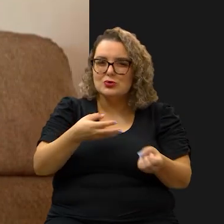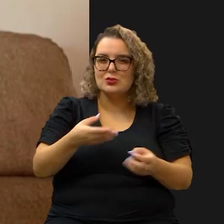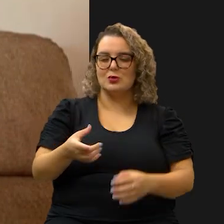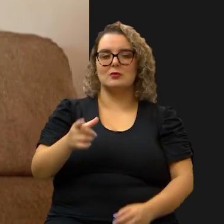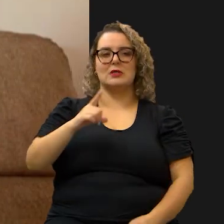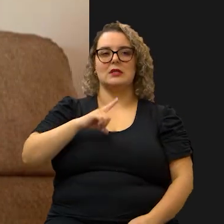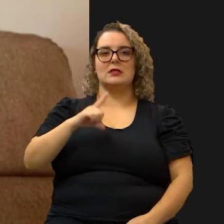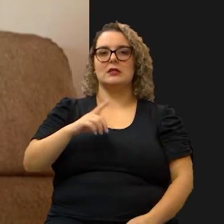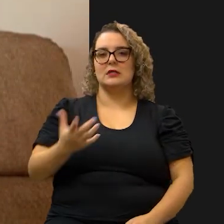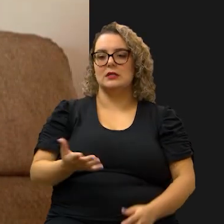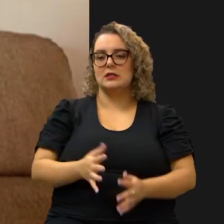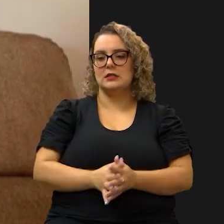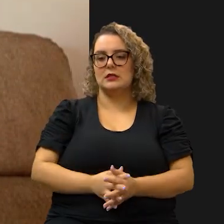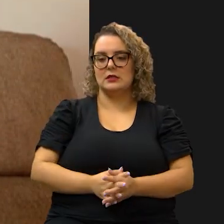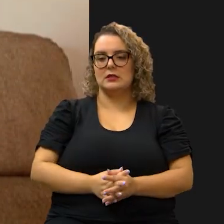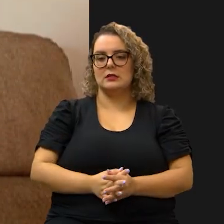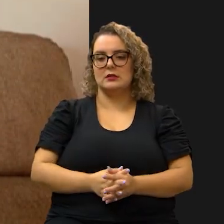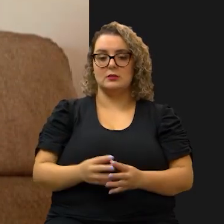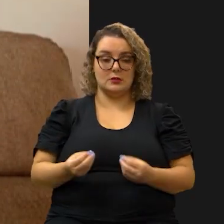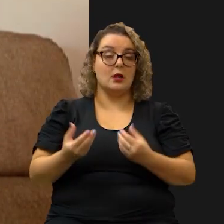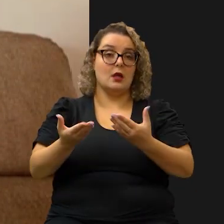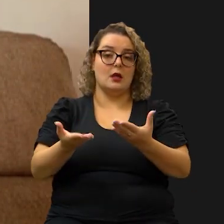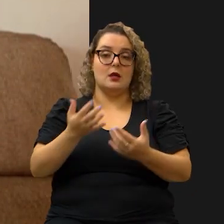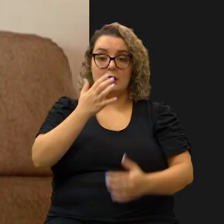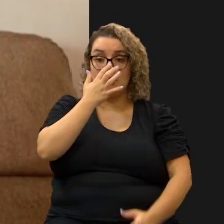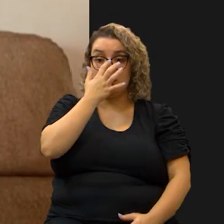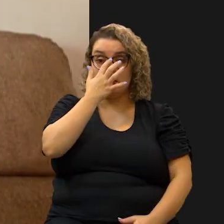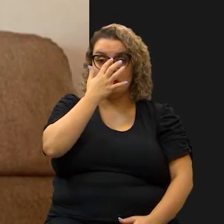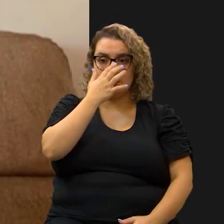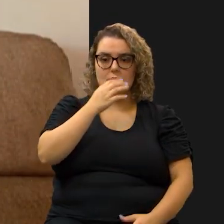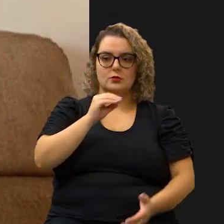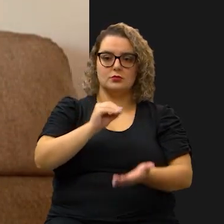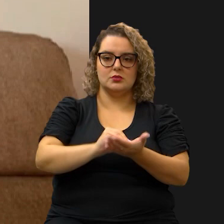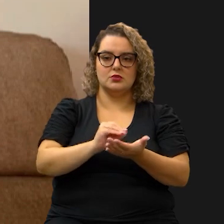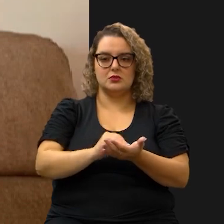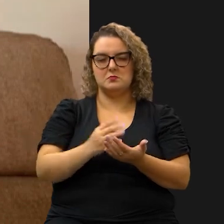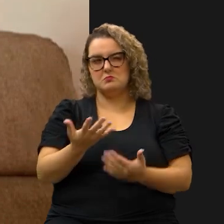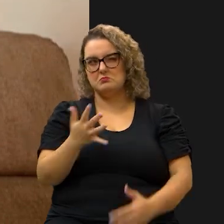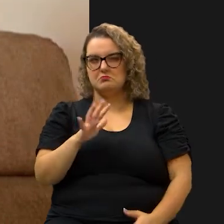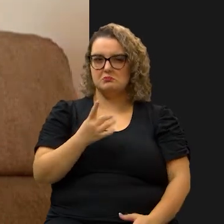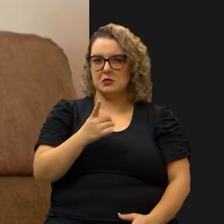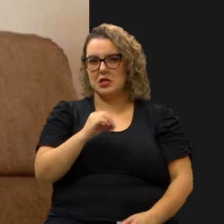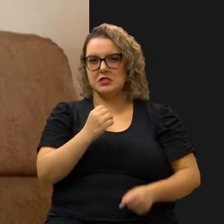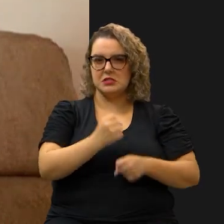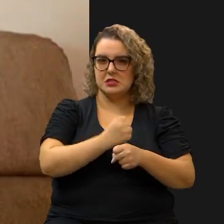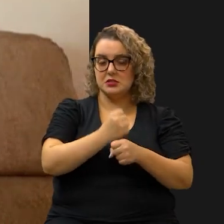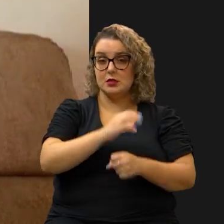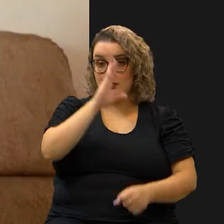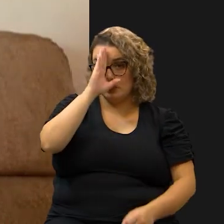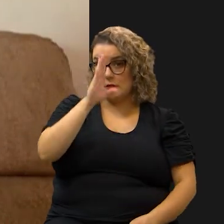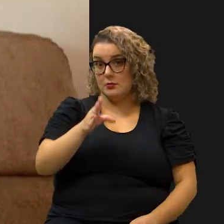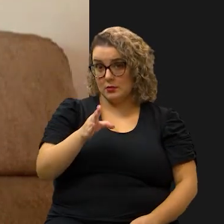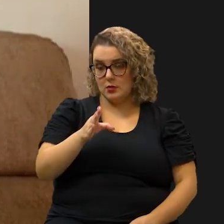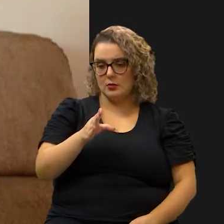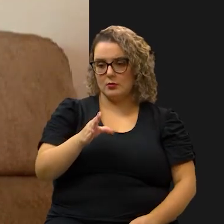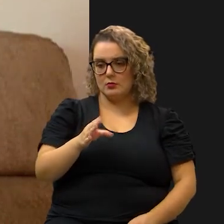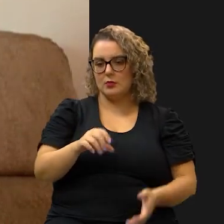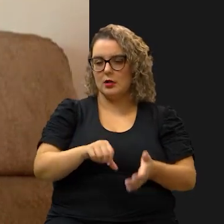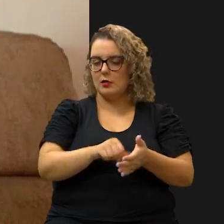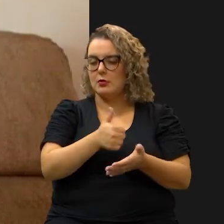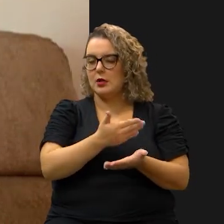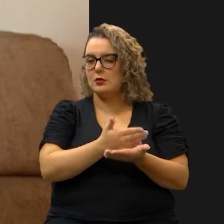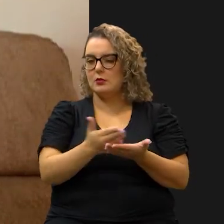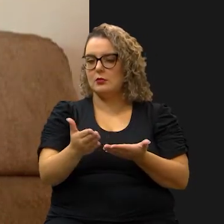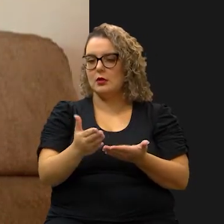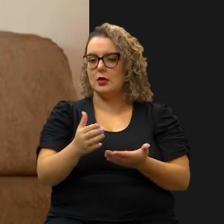mais recente, né, que tem sido trazido em voga nos últimos 10 anos,